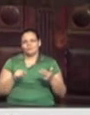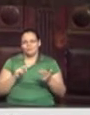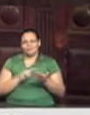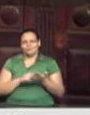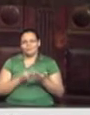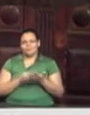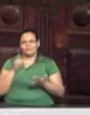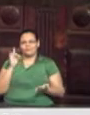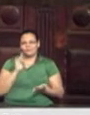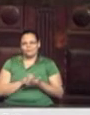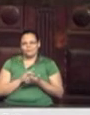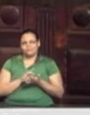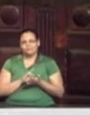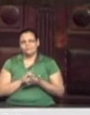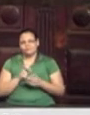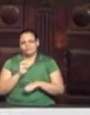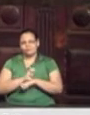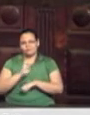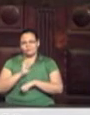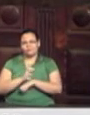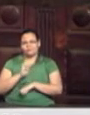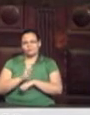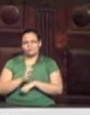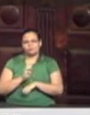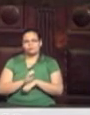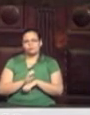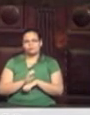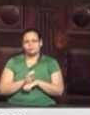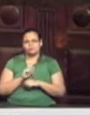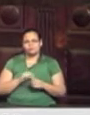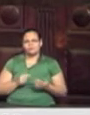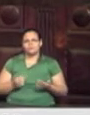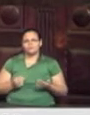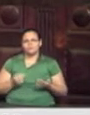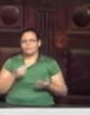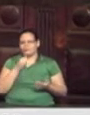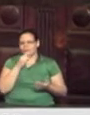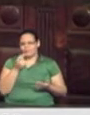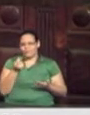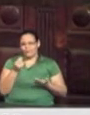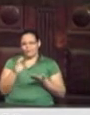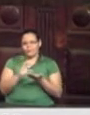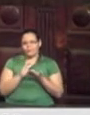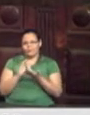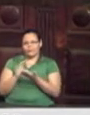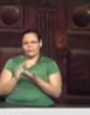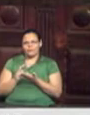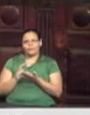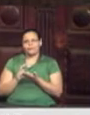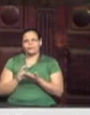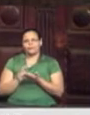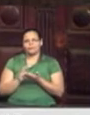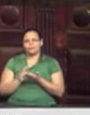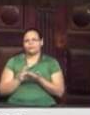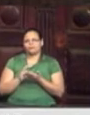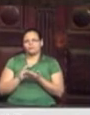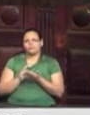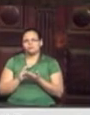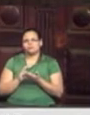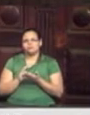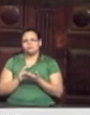verdadeiro ato estatal confiscatório dos créditos expirados e